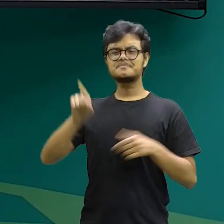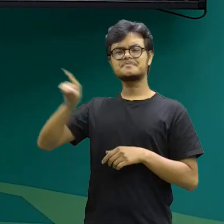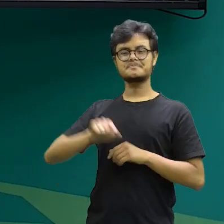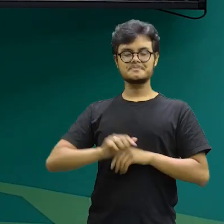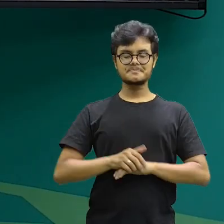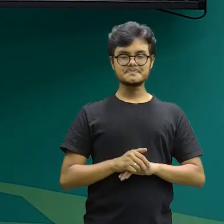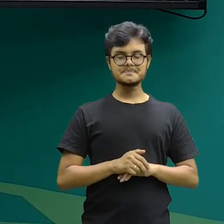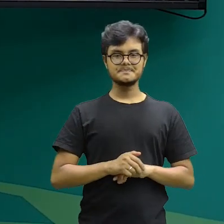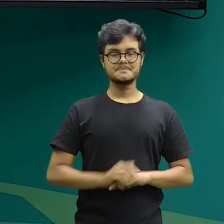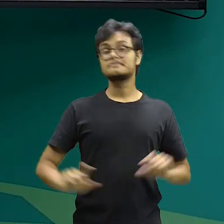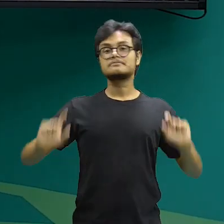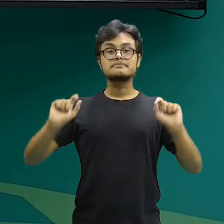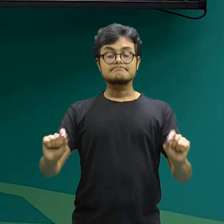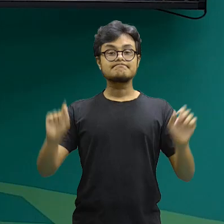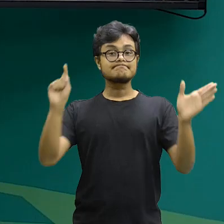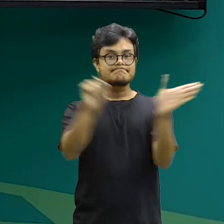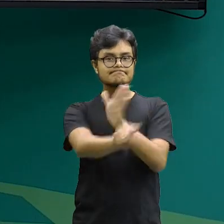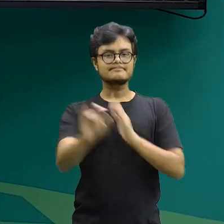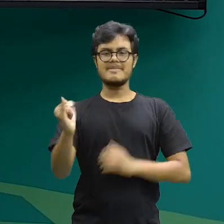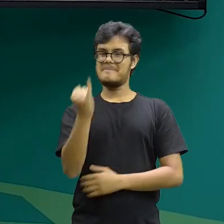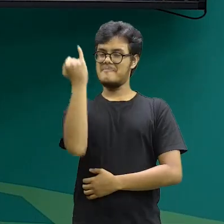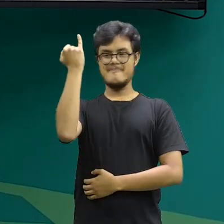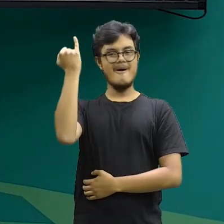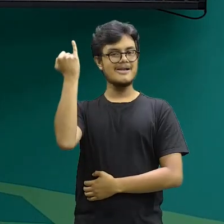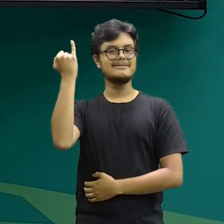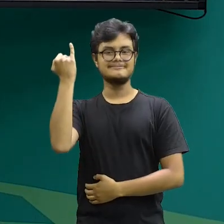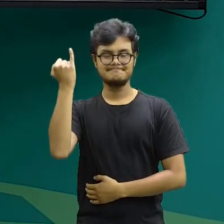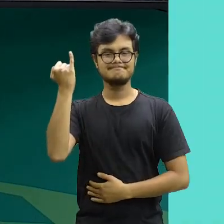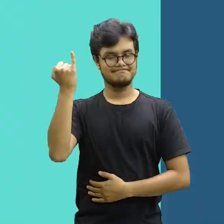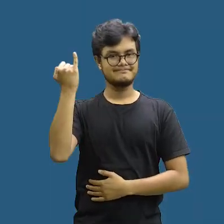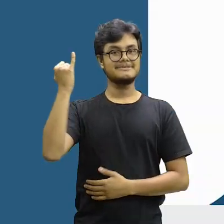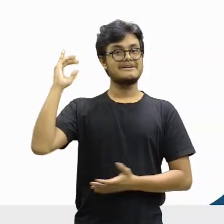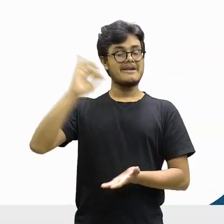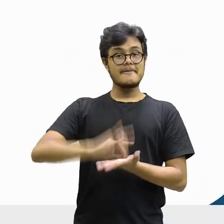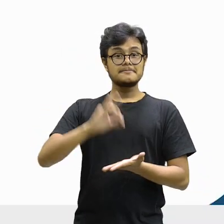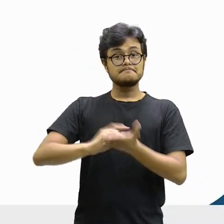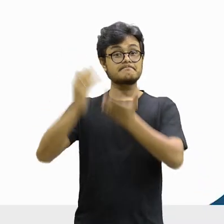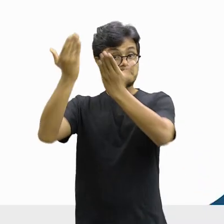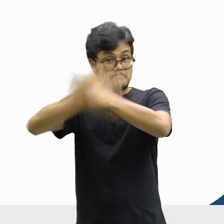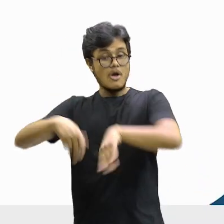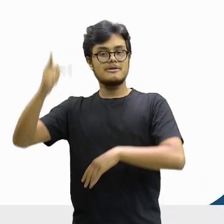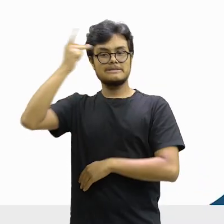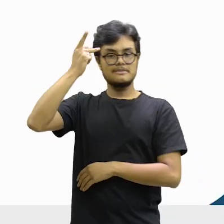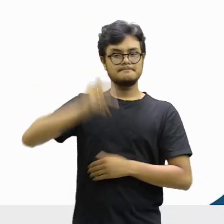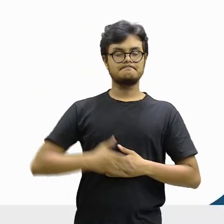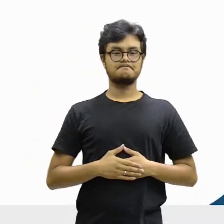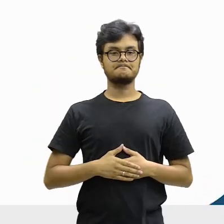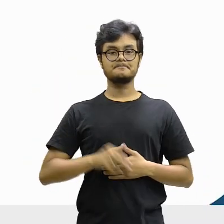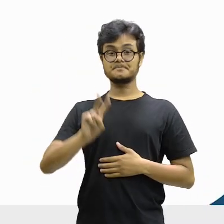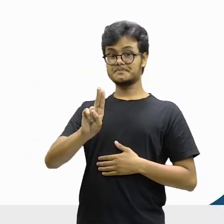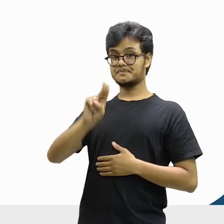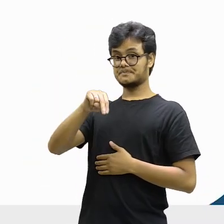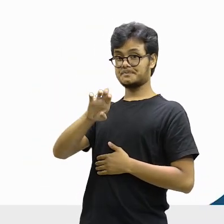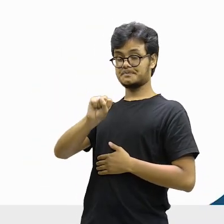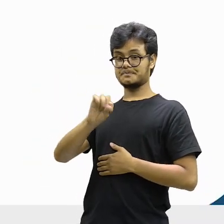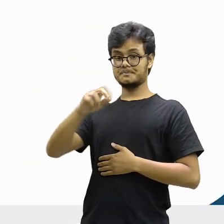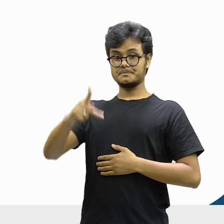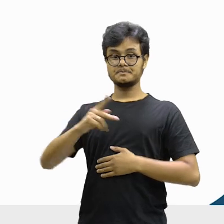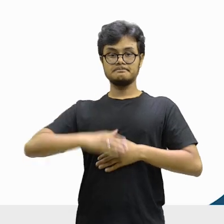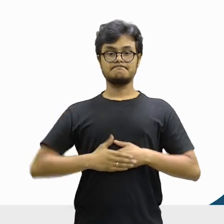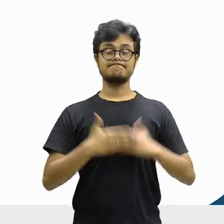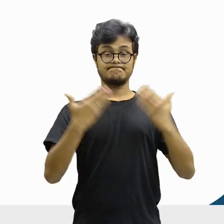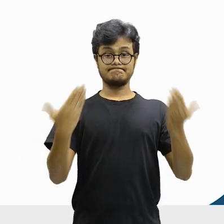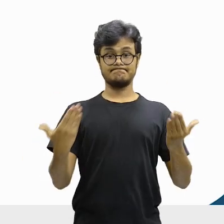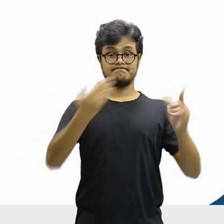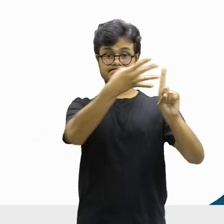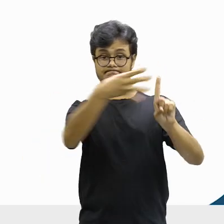Vamos viajar nessa questão extremamente importante, uma questão da VUNESP, Ele pergunta o seguinte, considere